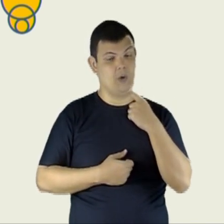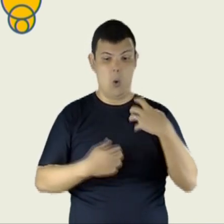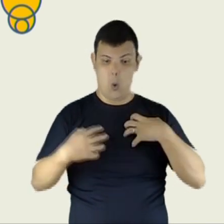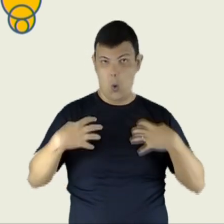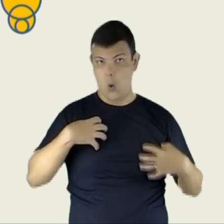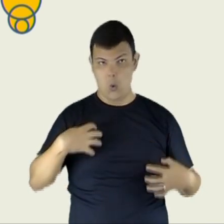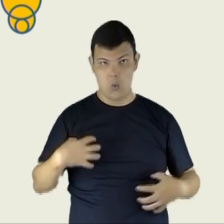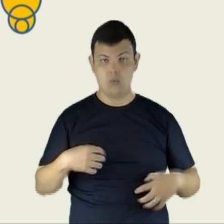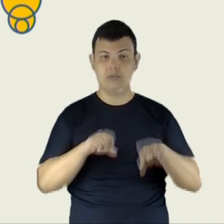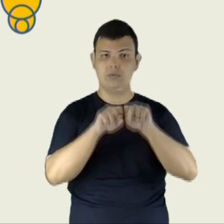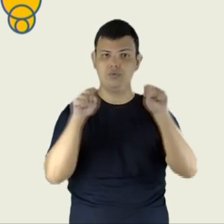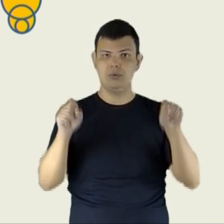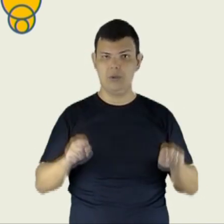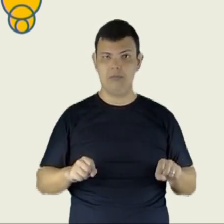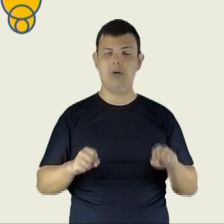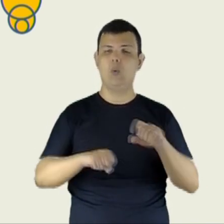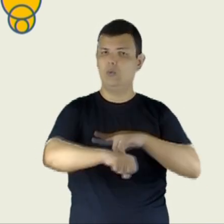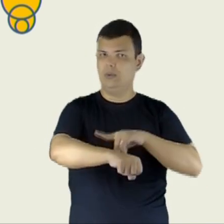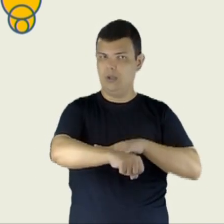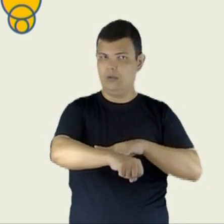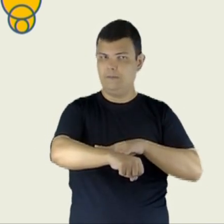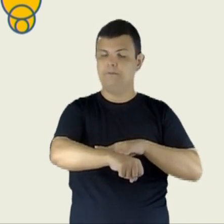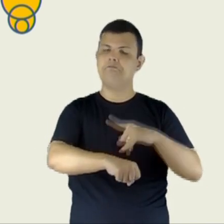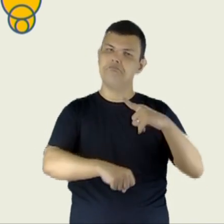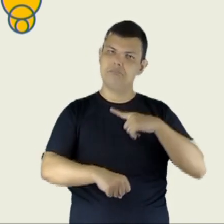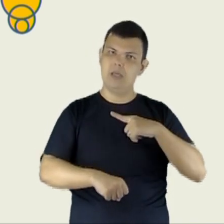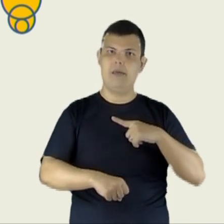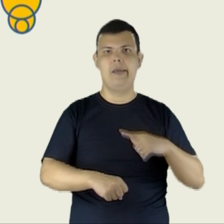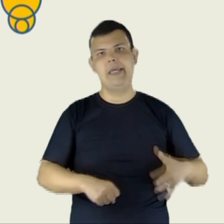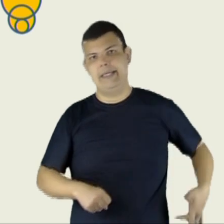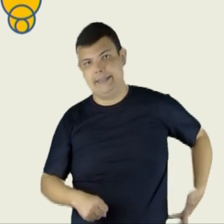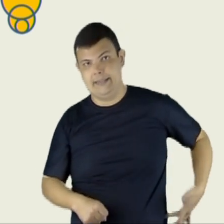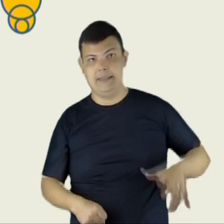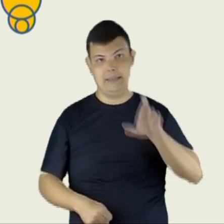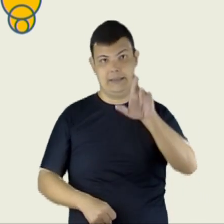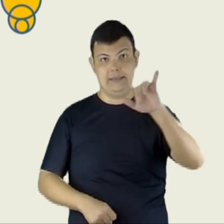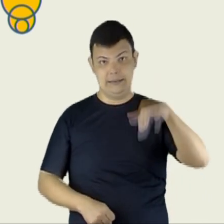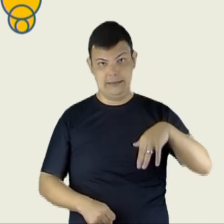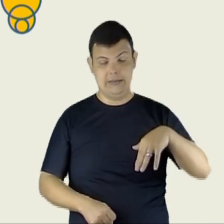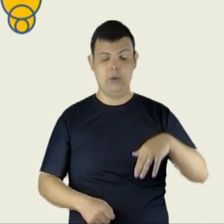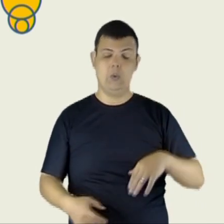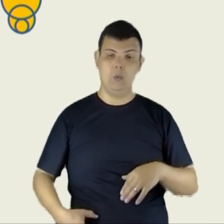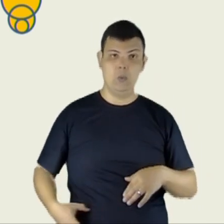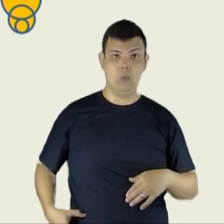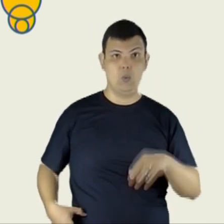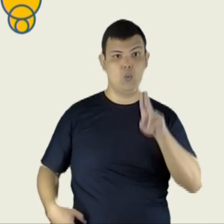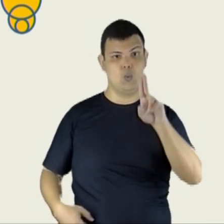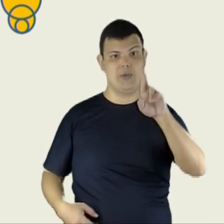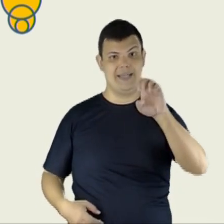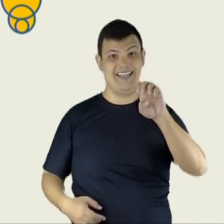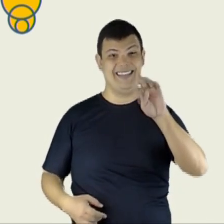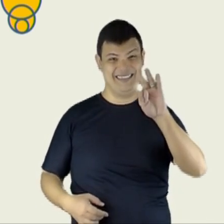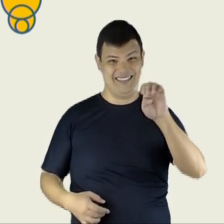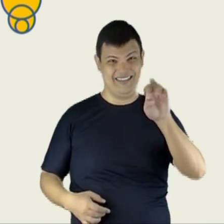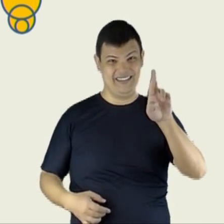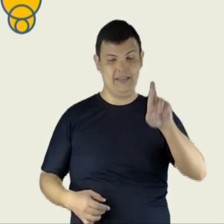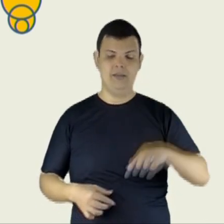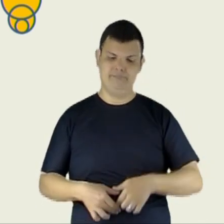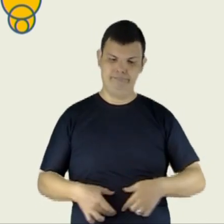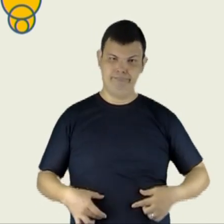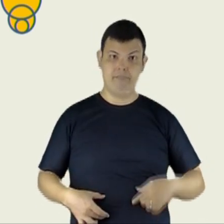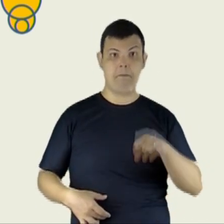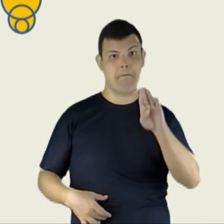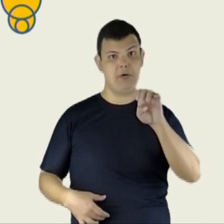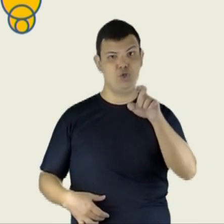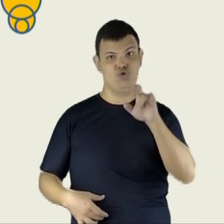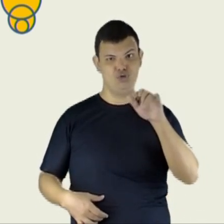compõem o sistema urinário, formado pelos rins, ureteres, bexiga urinária e uretra.